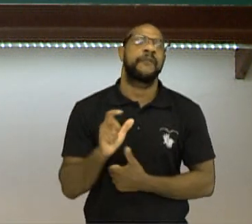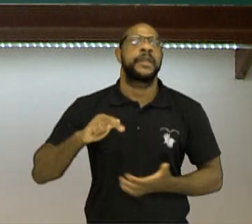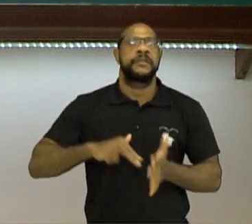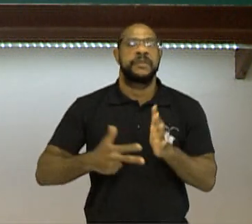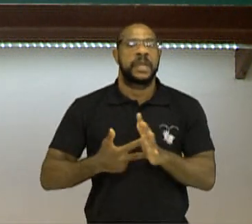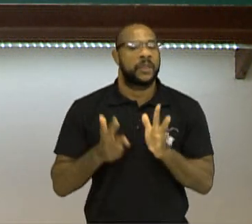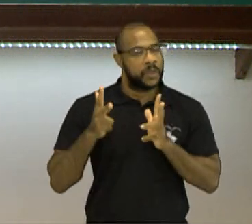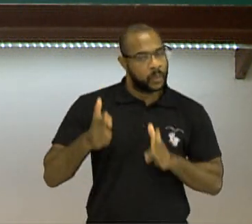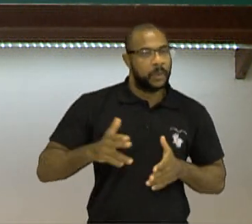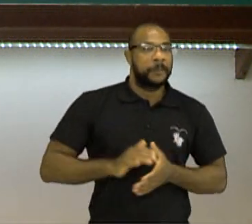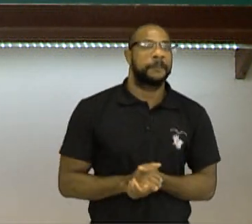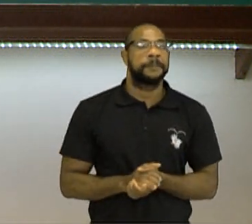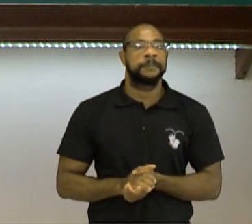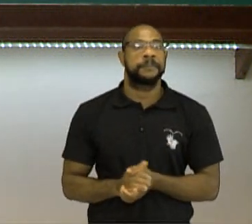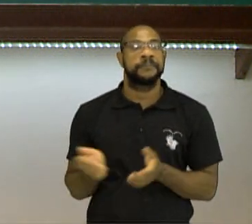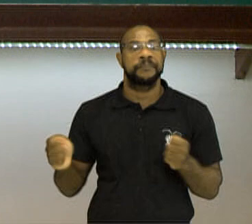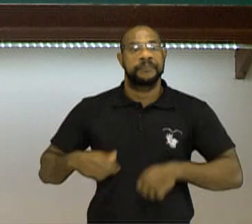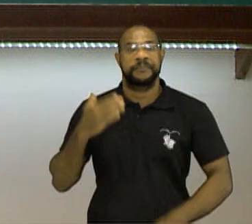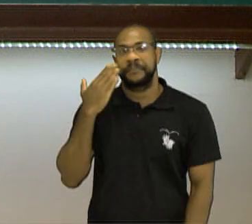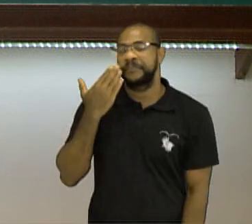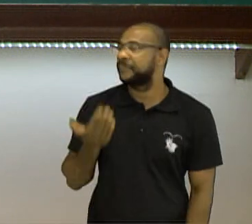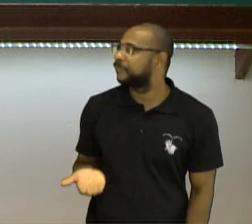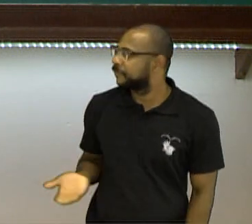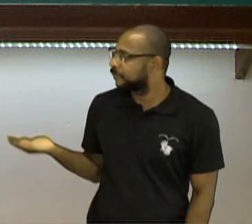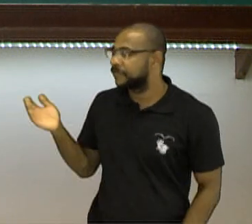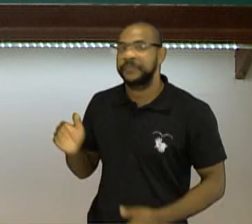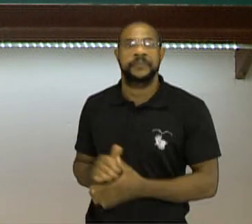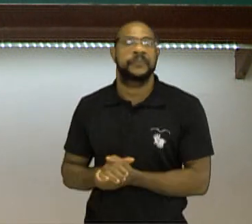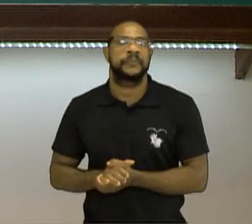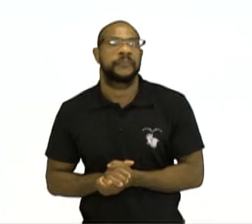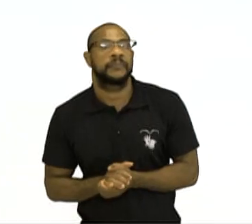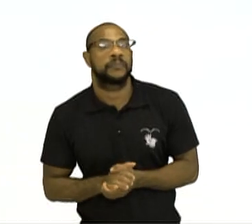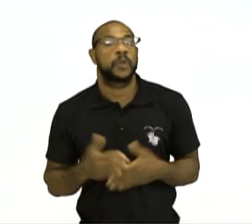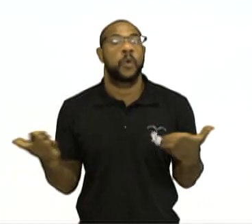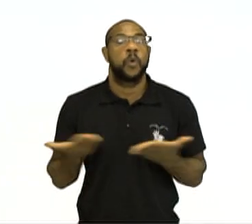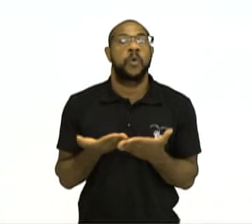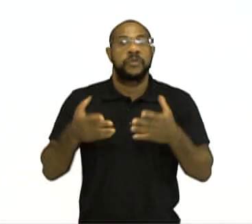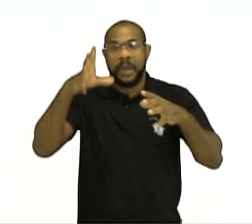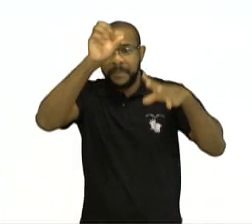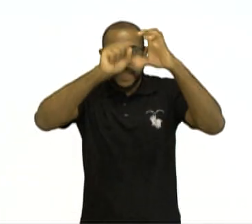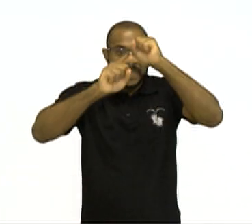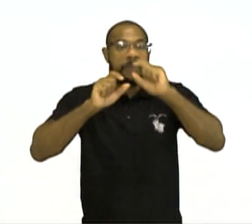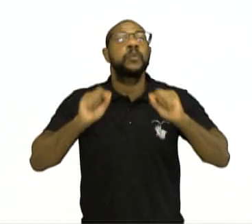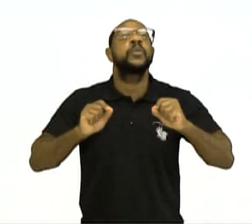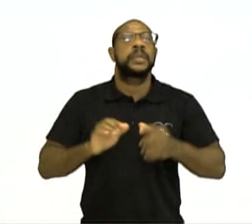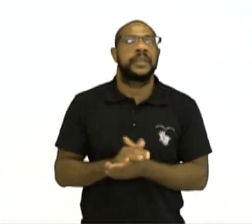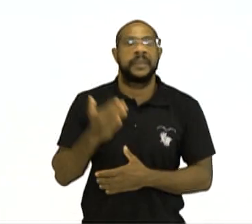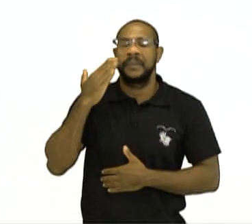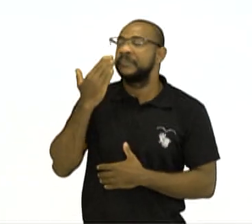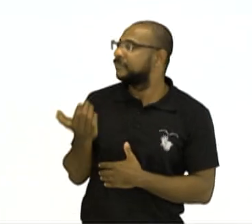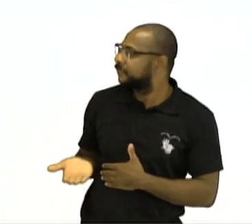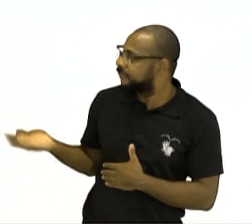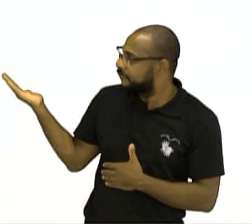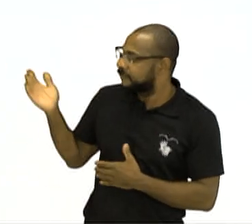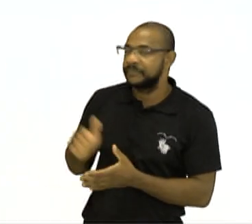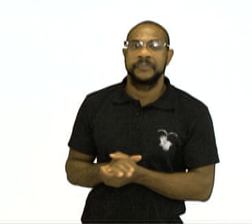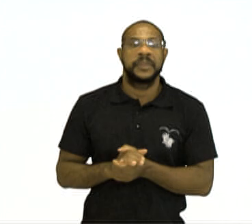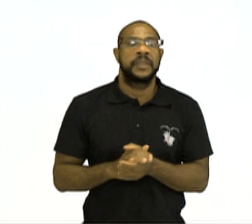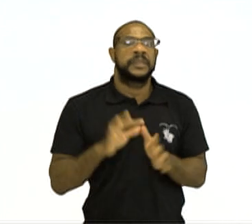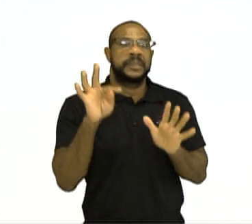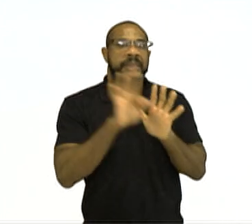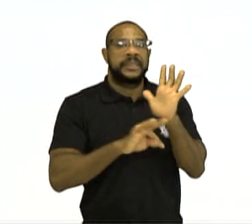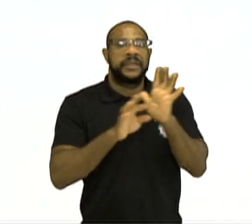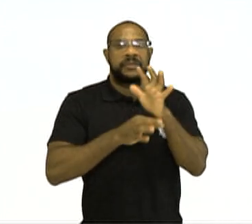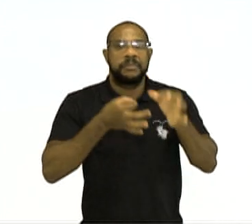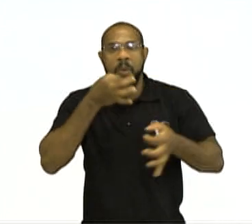leitura. Então, o que vimos nesta aula? Os aspectos constitutivos do artigo de opinião, algumas